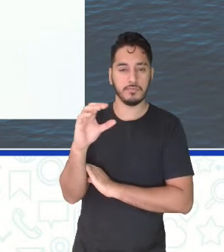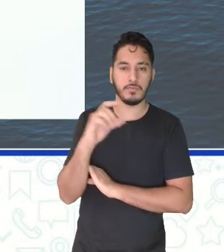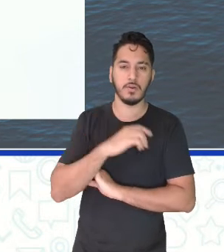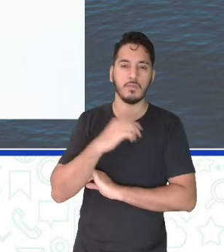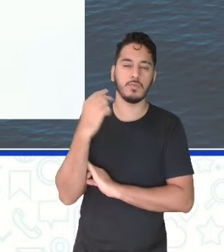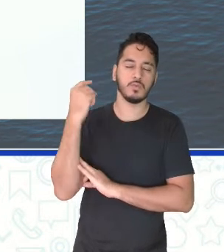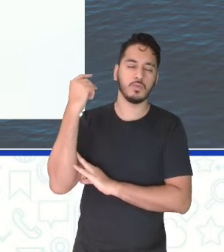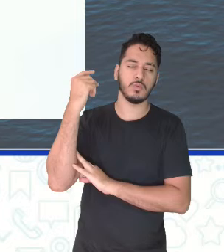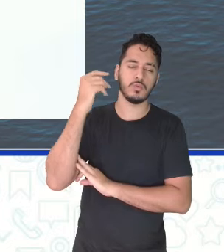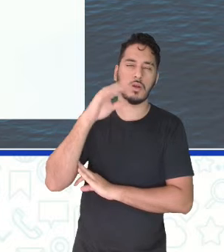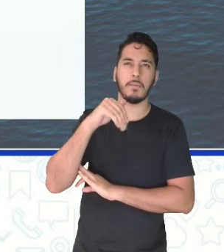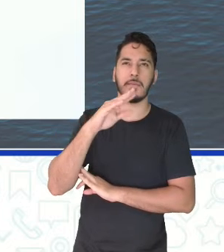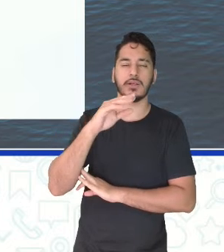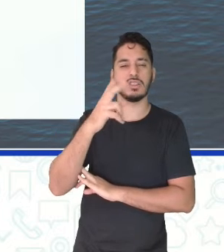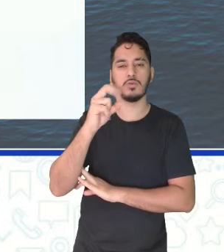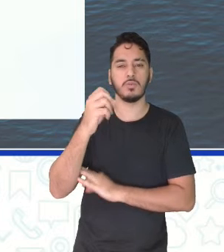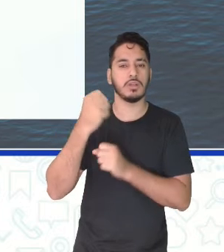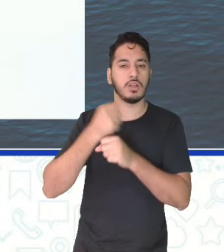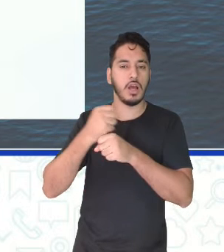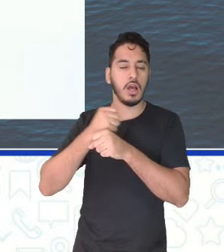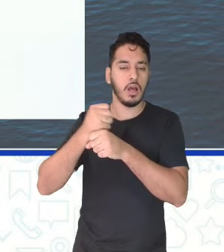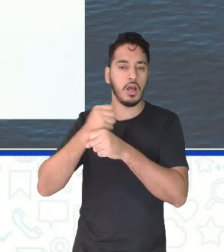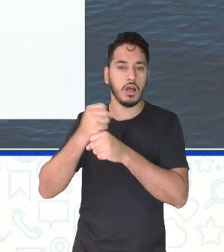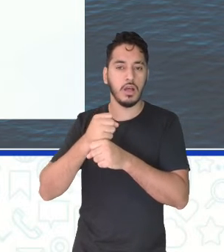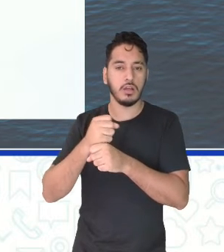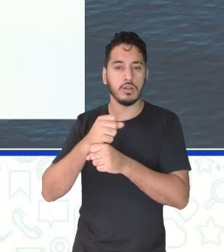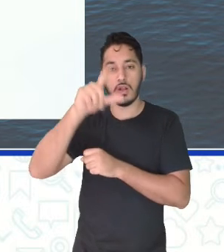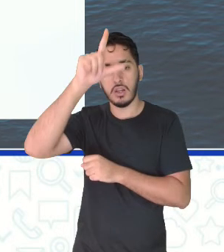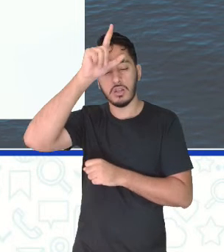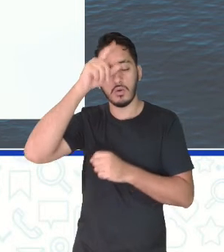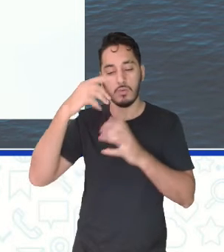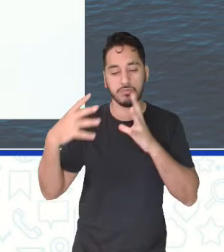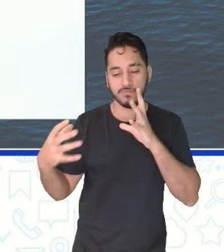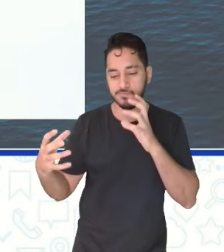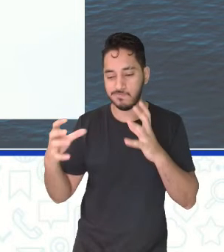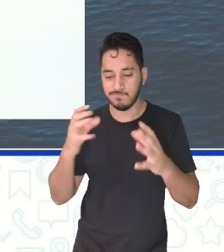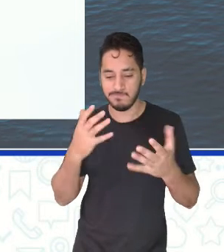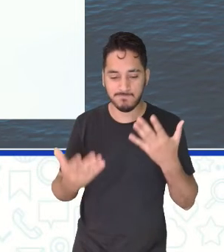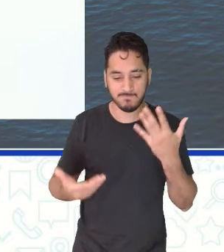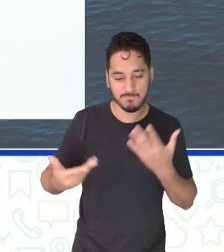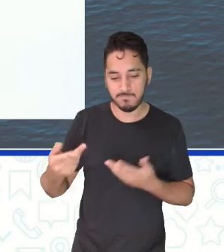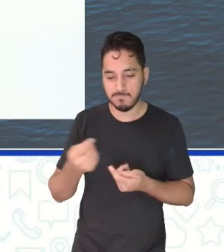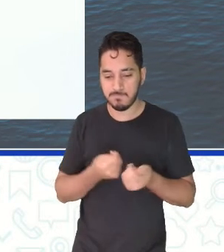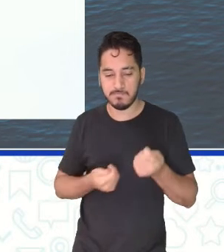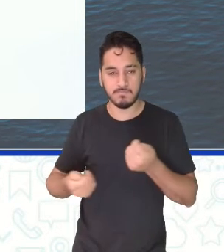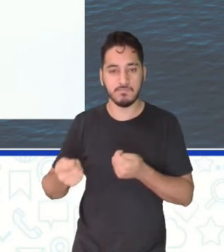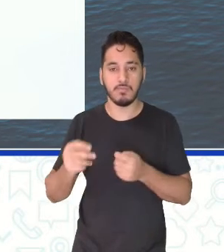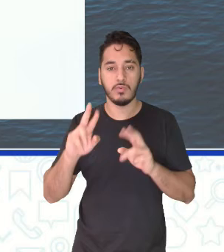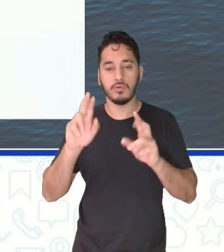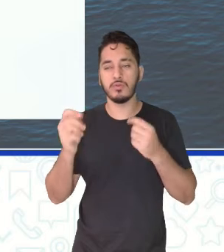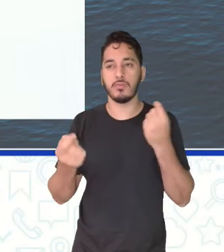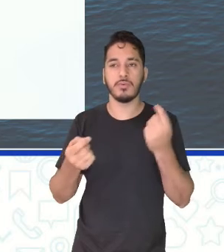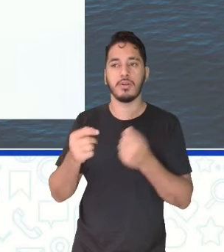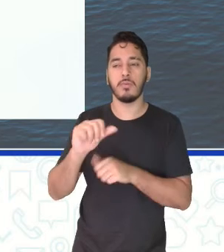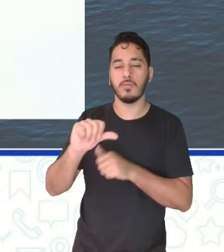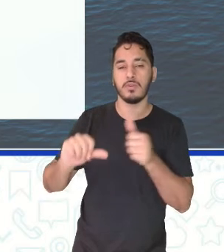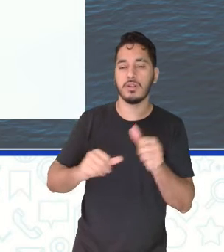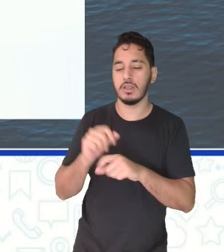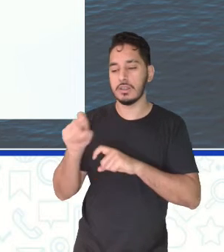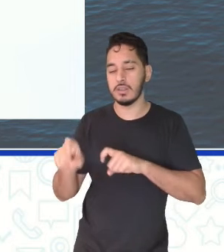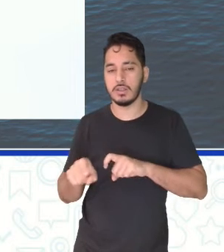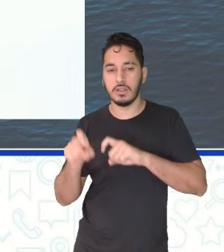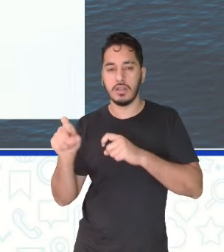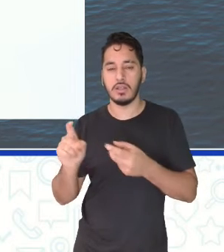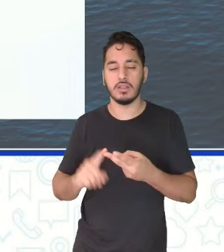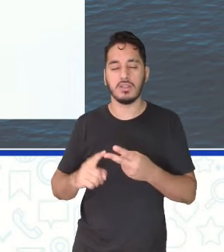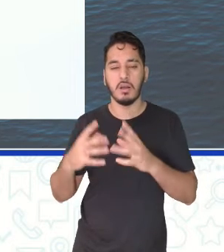muito tempo, há mais de 50 anos, lida com conflitos aqui no Brasil, né? A questão da reforma agrária, né, os conflitos